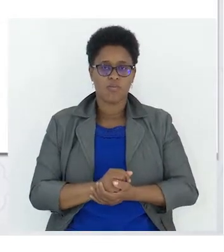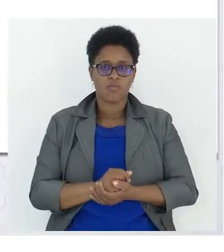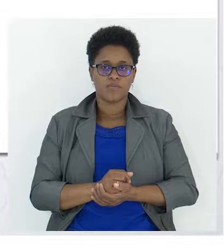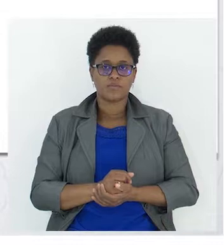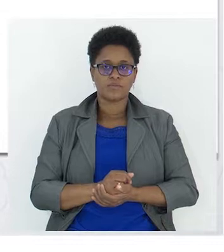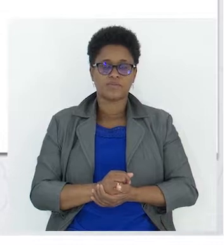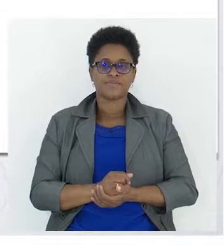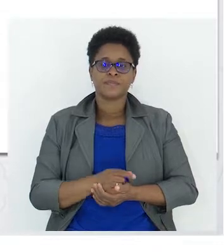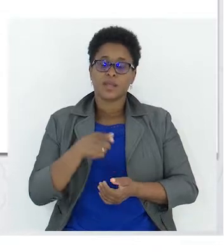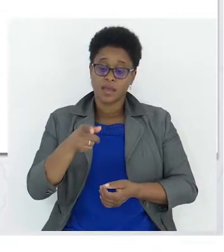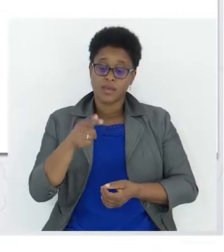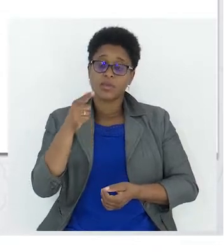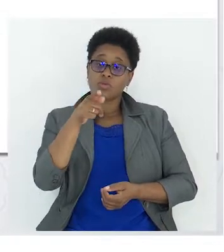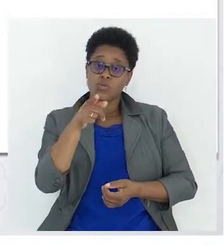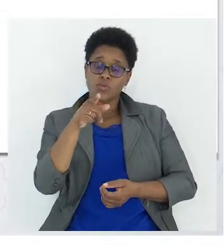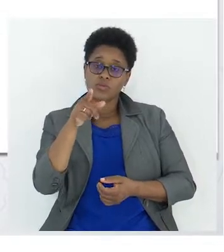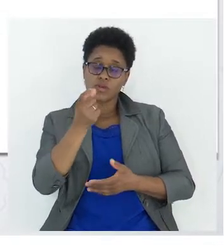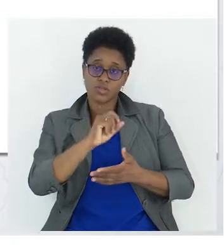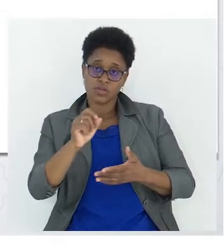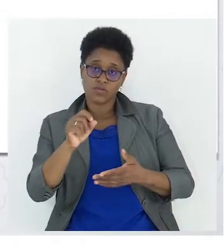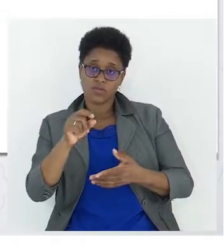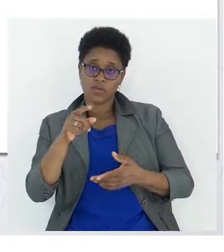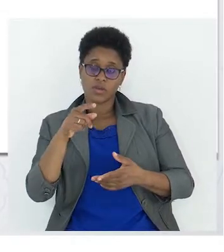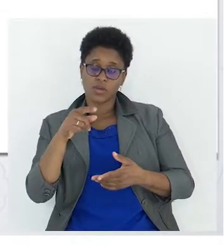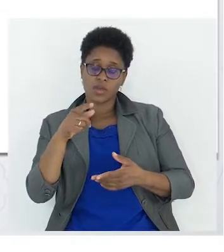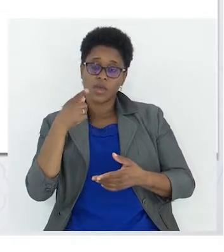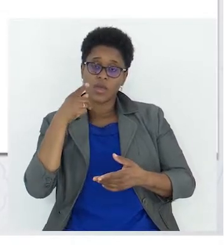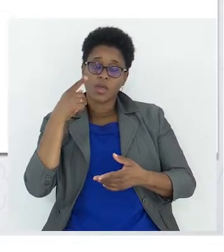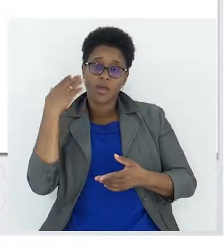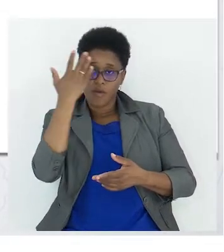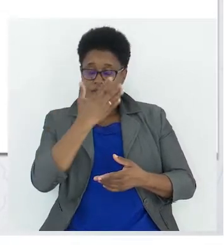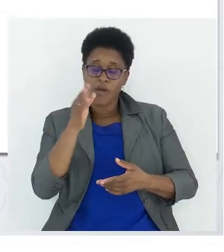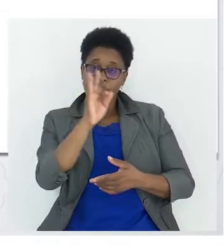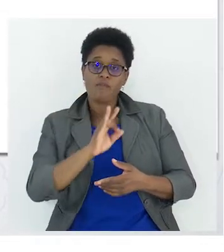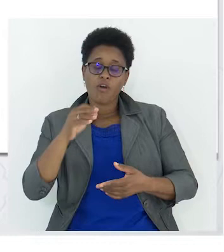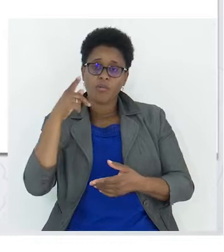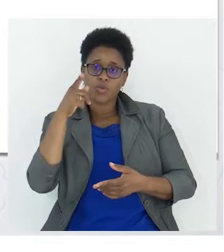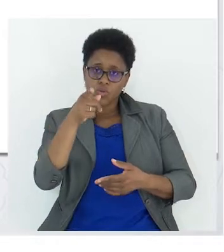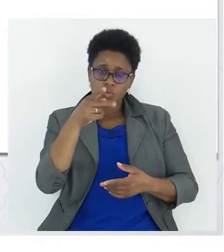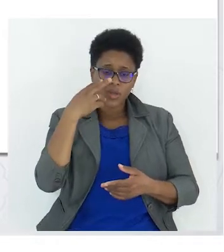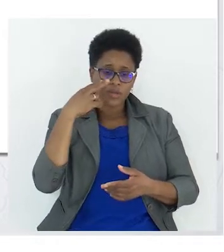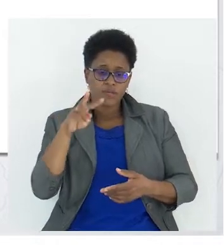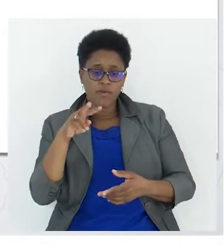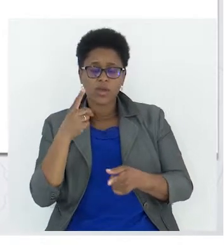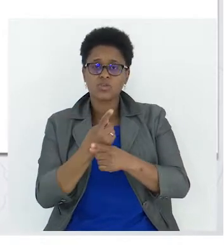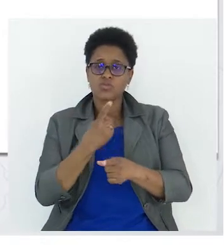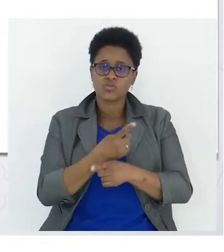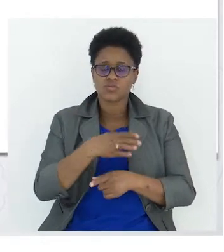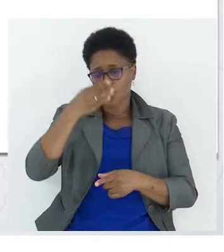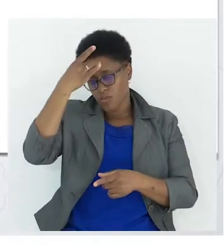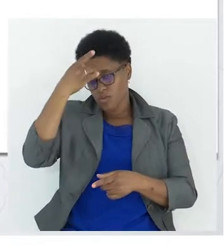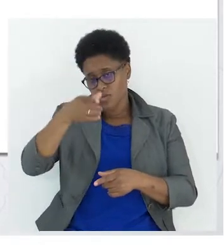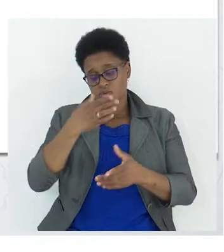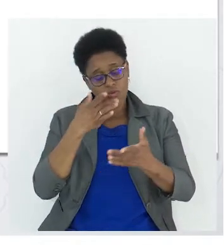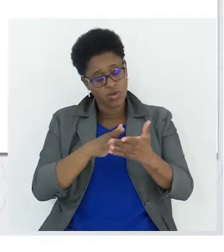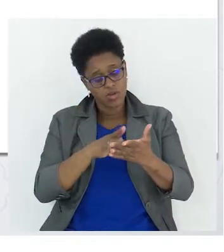Aqui tu vais agora colocar a tua forma de ver, tua forma de analisar as coisas. Opina sobre o livro deste